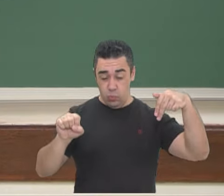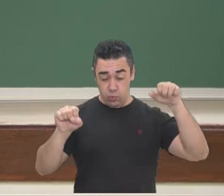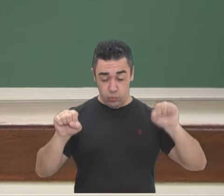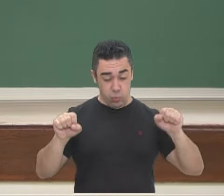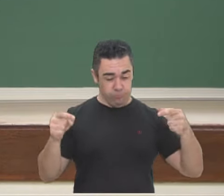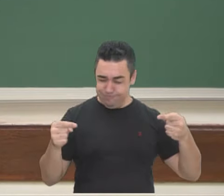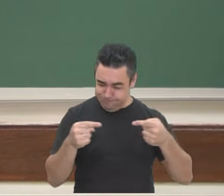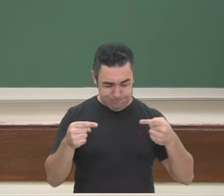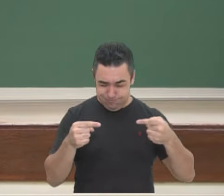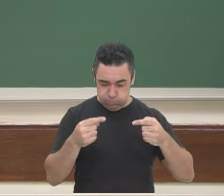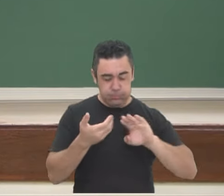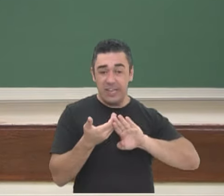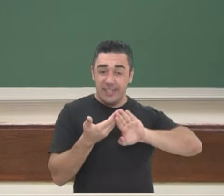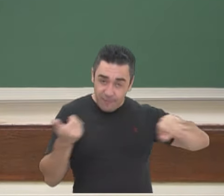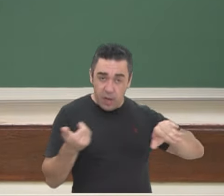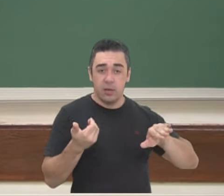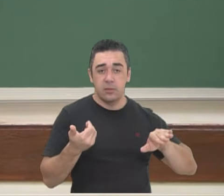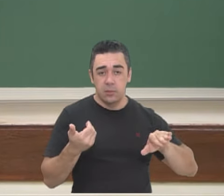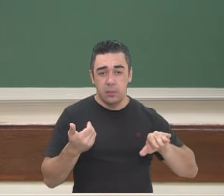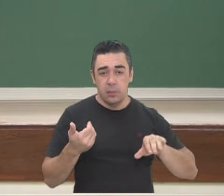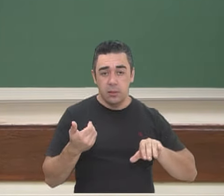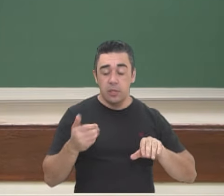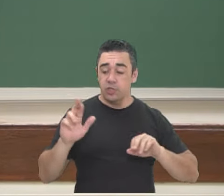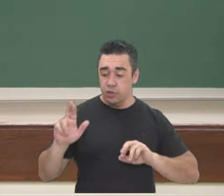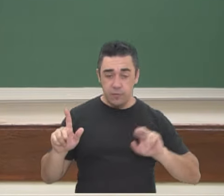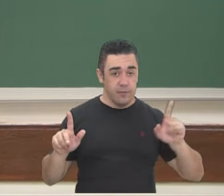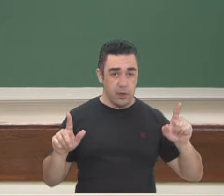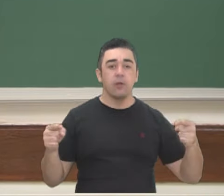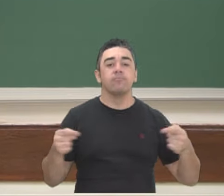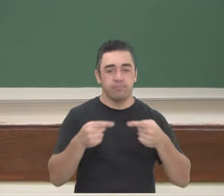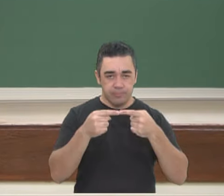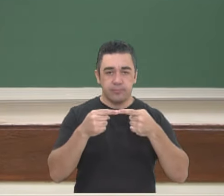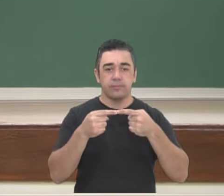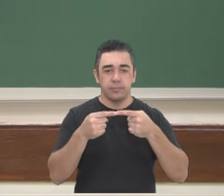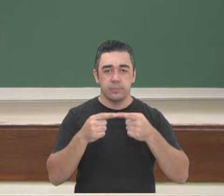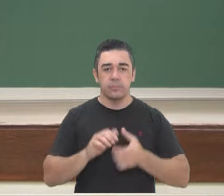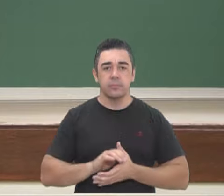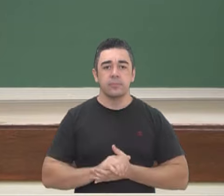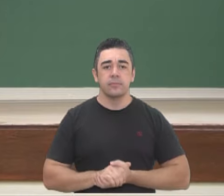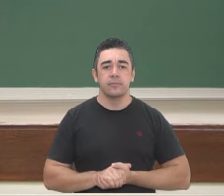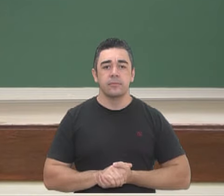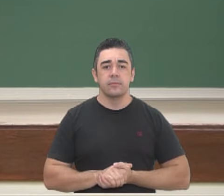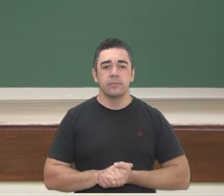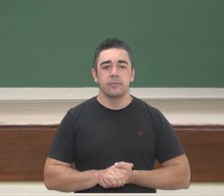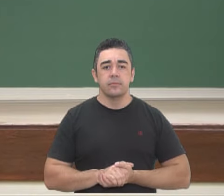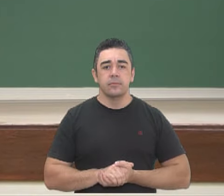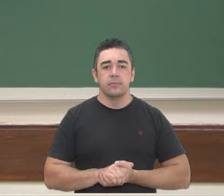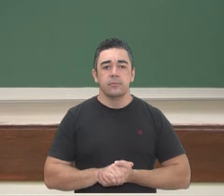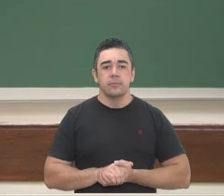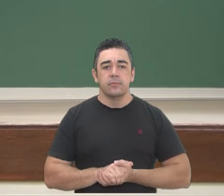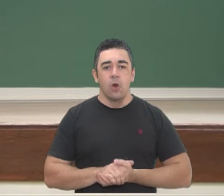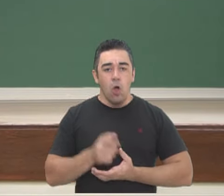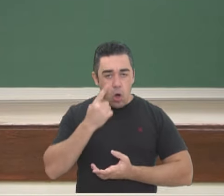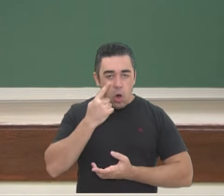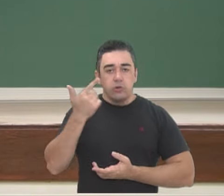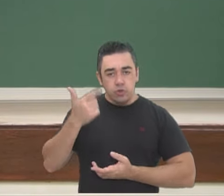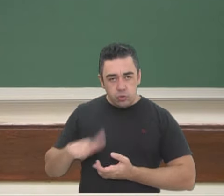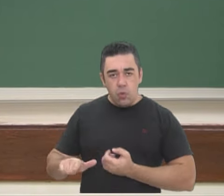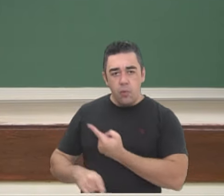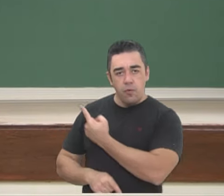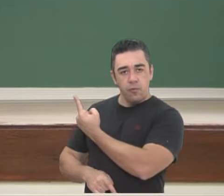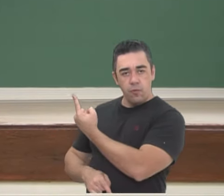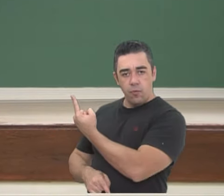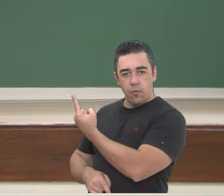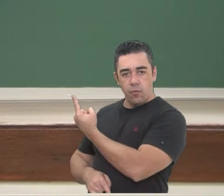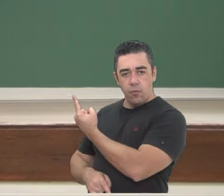repelir e cargas diferentes eles vão se atrair tá e aqui novamente